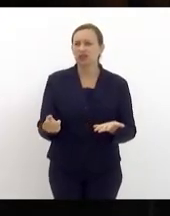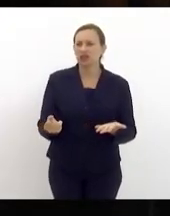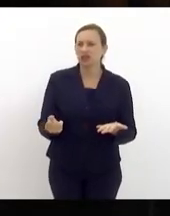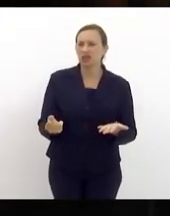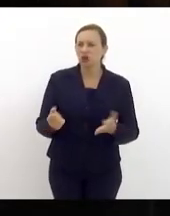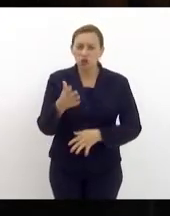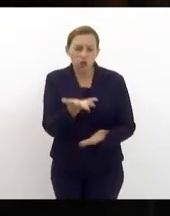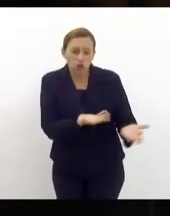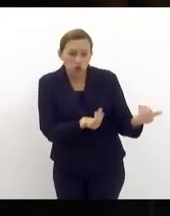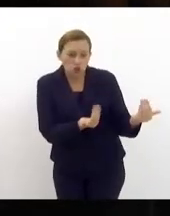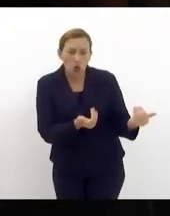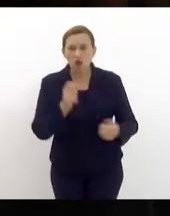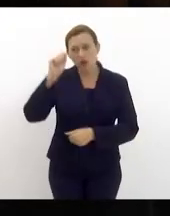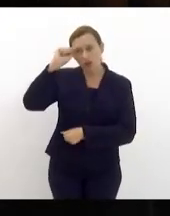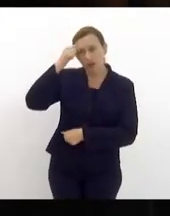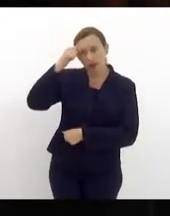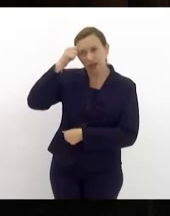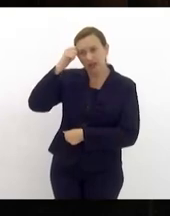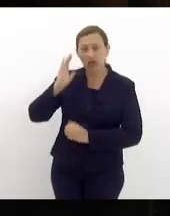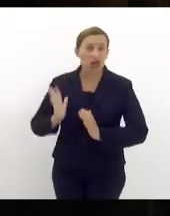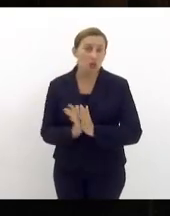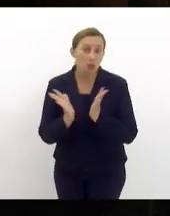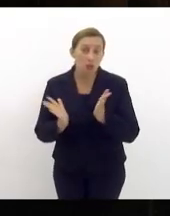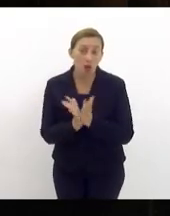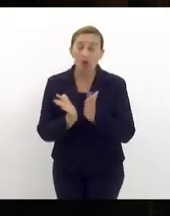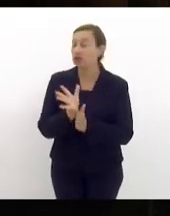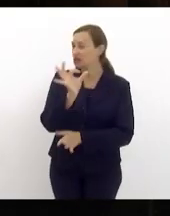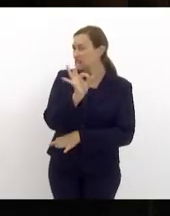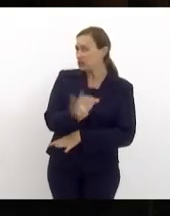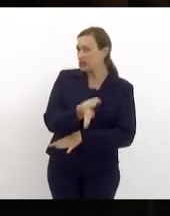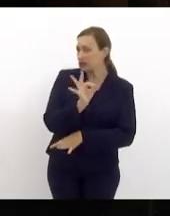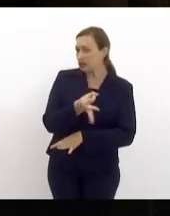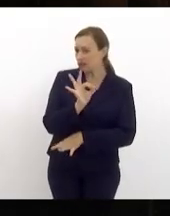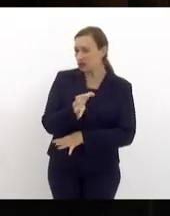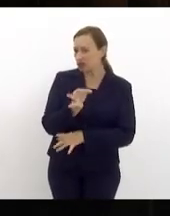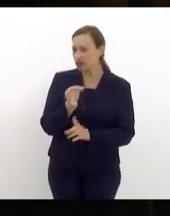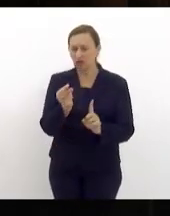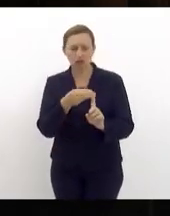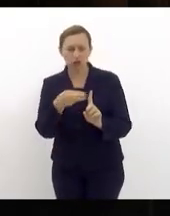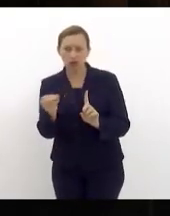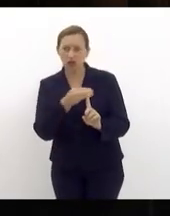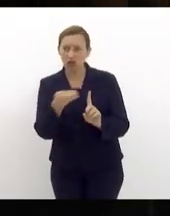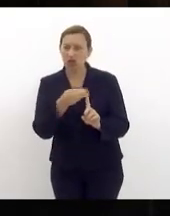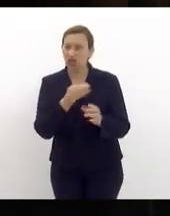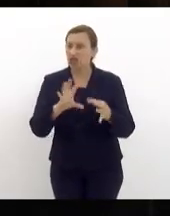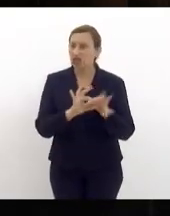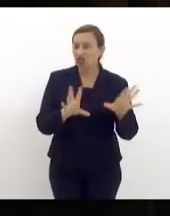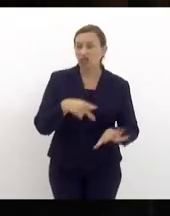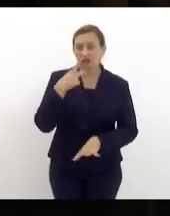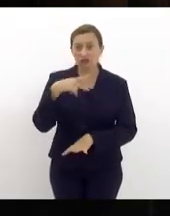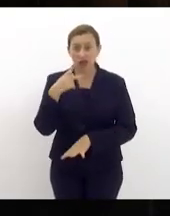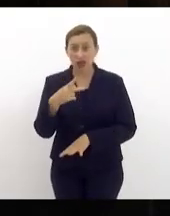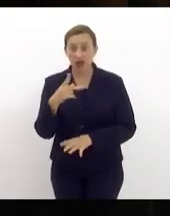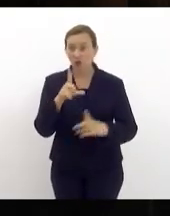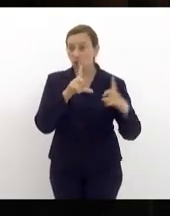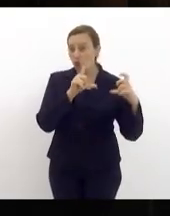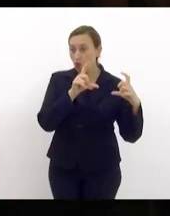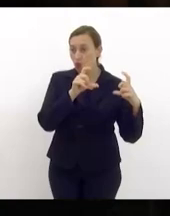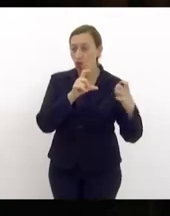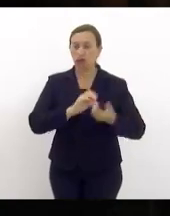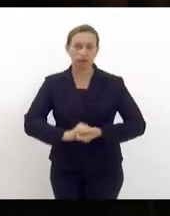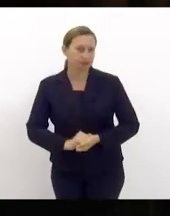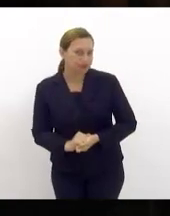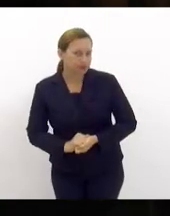nossa juventude preta, à nossa juventude pobre, é evidente que a gente não pode deixar de falar do reconhecimento fotográfico.